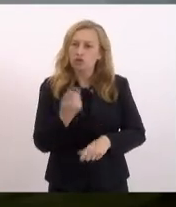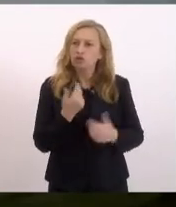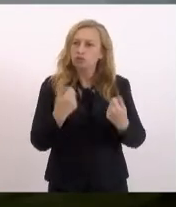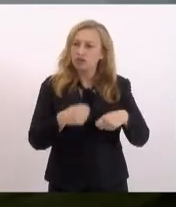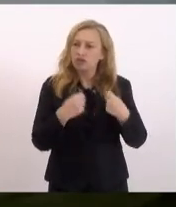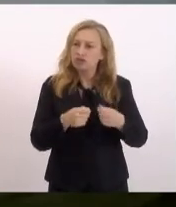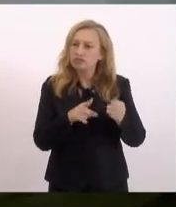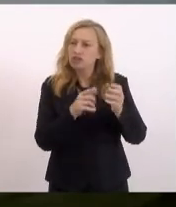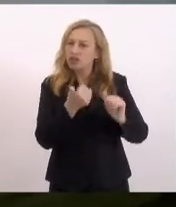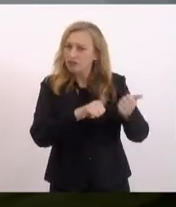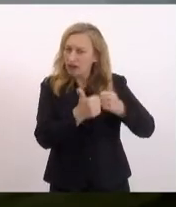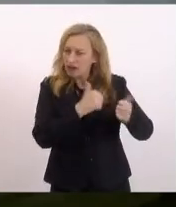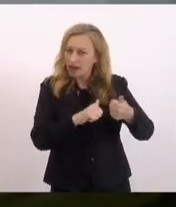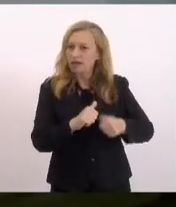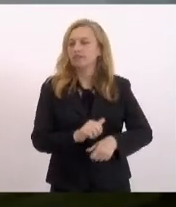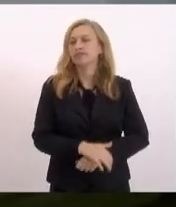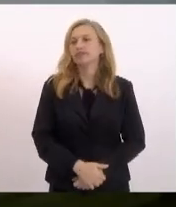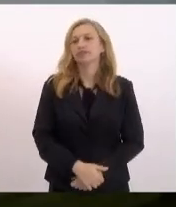reaver realmente.